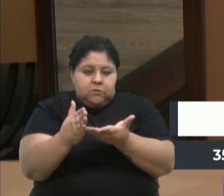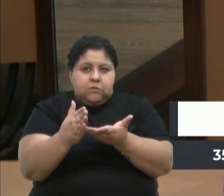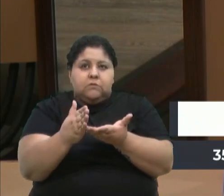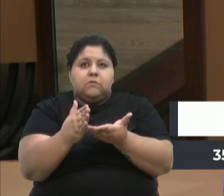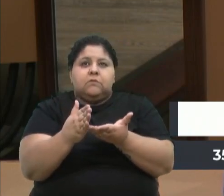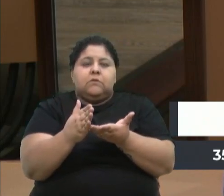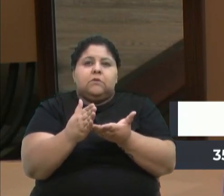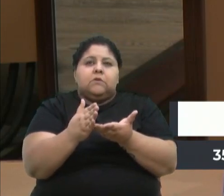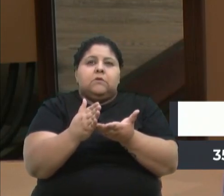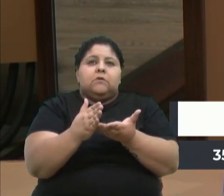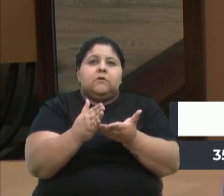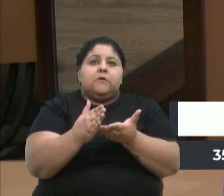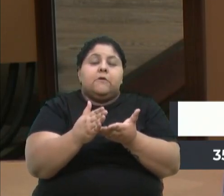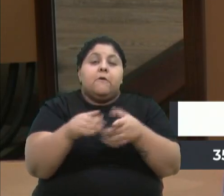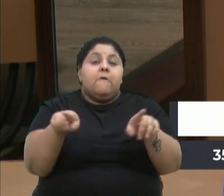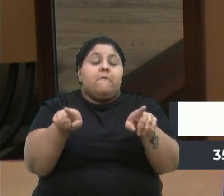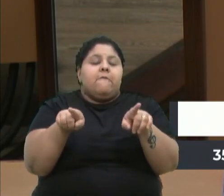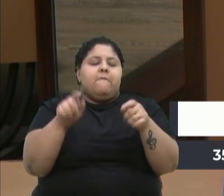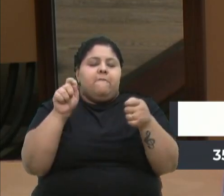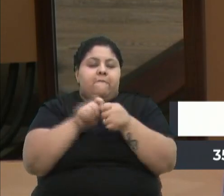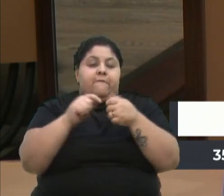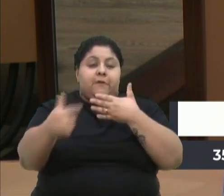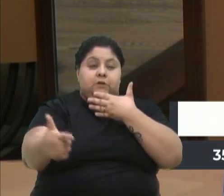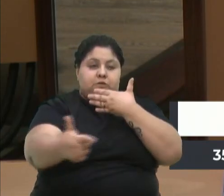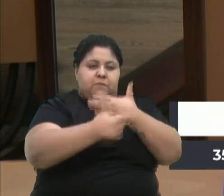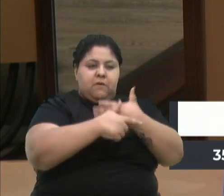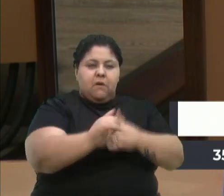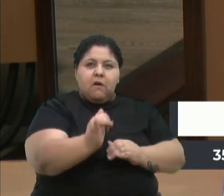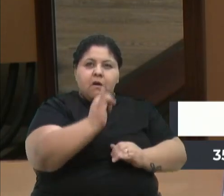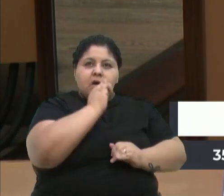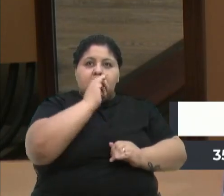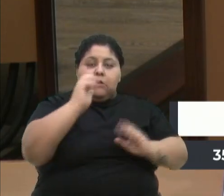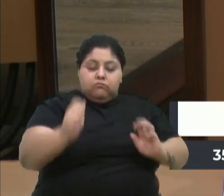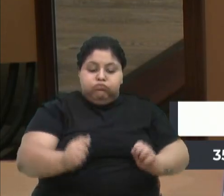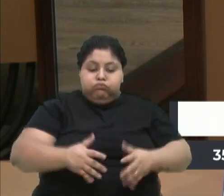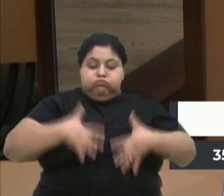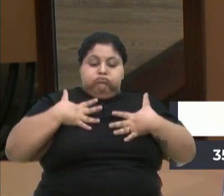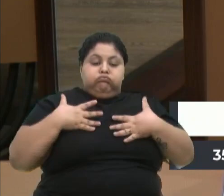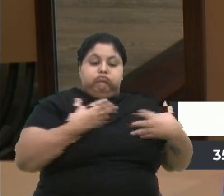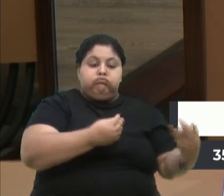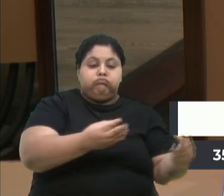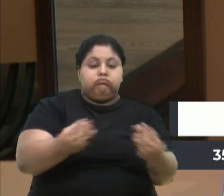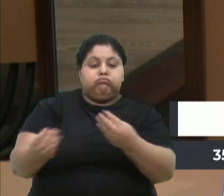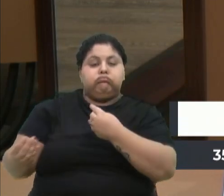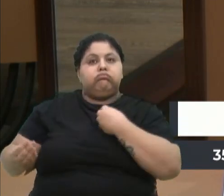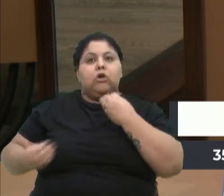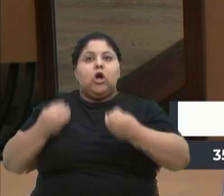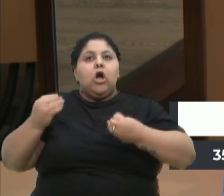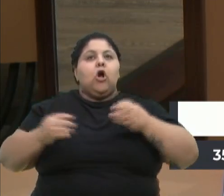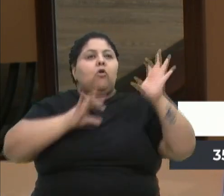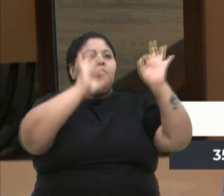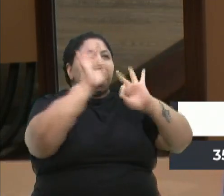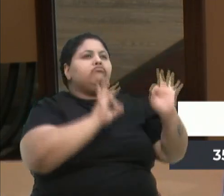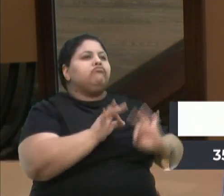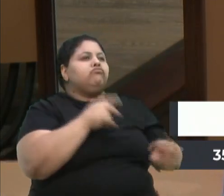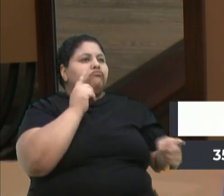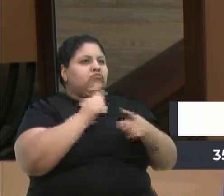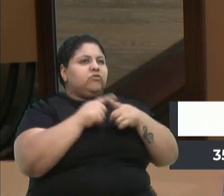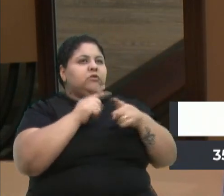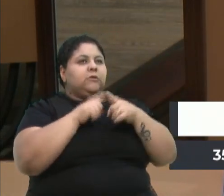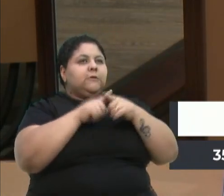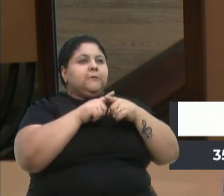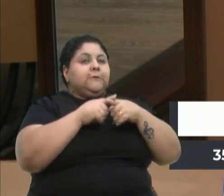papel como governador de forma exemplar, e nos orgulha muito a forma como tudo foi conduzido, porque ele esteve em Brasília